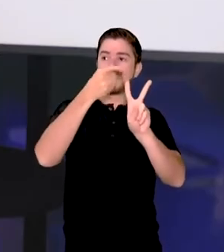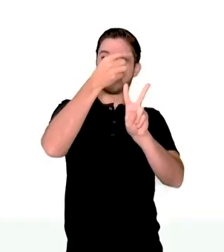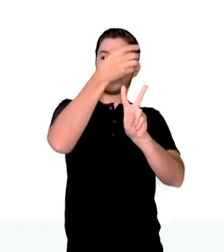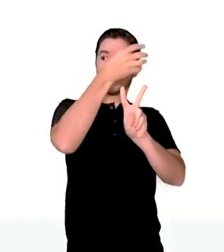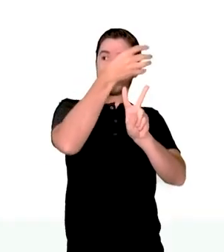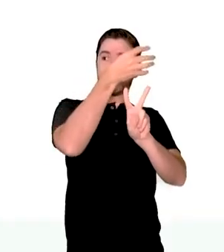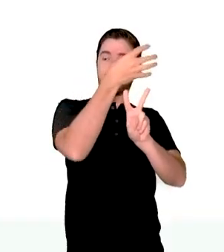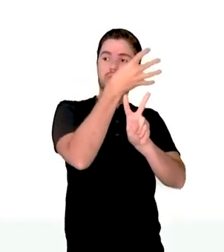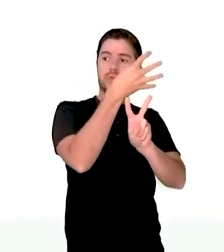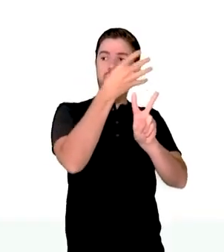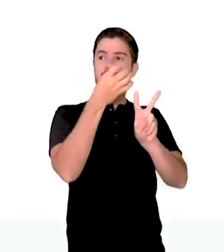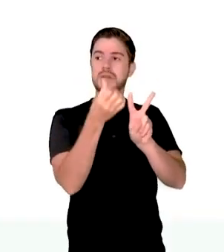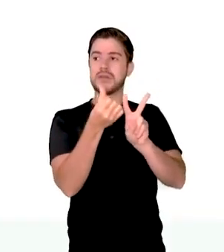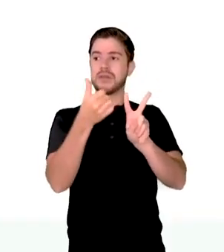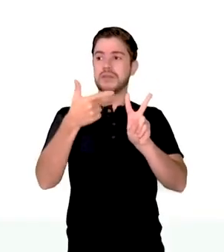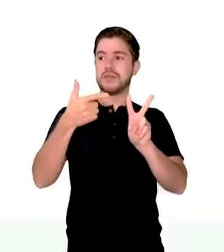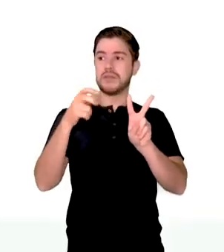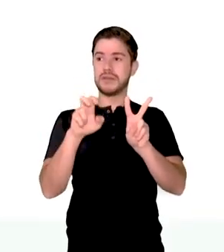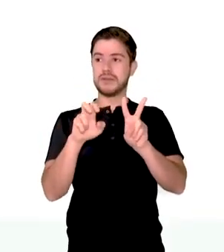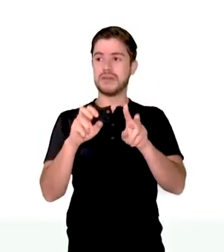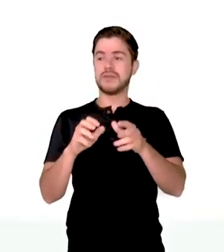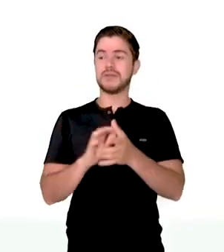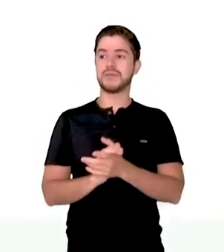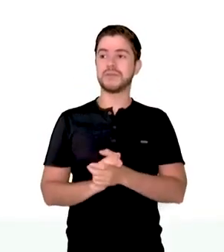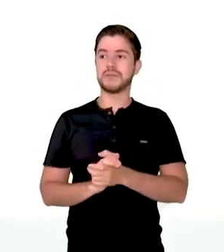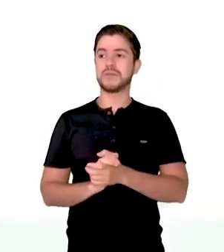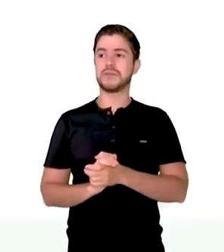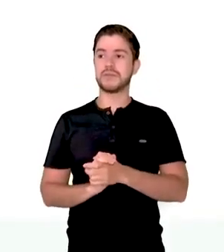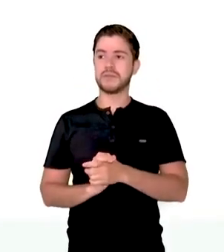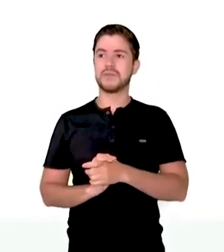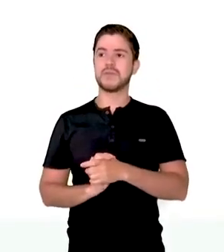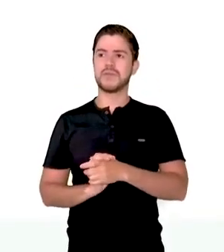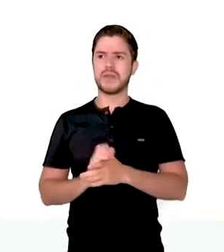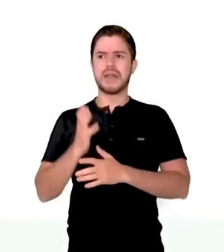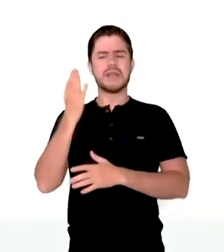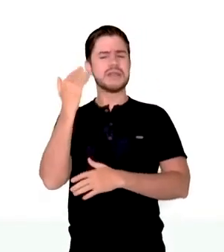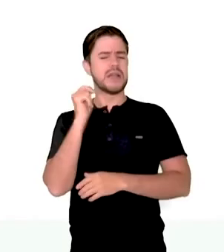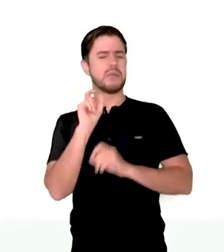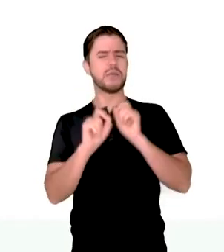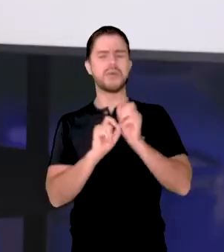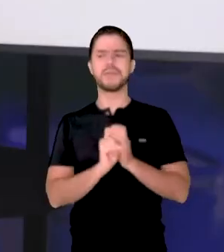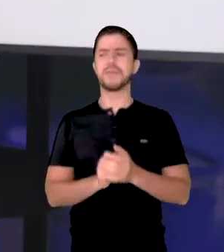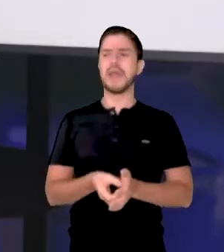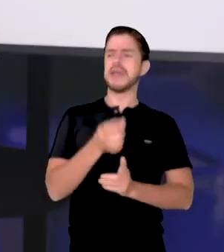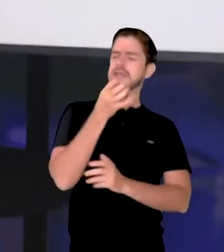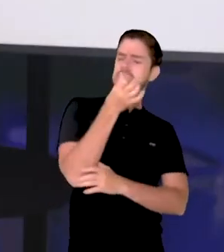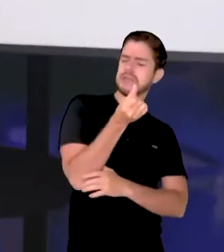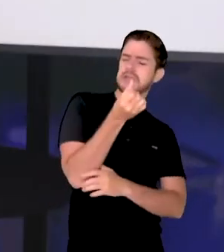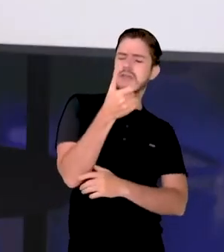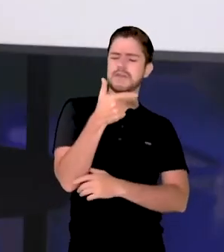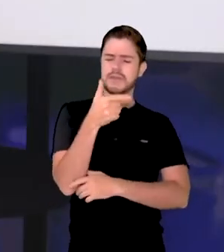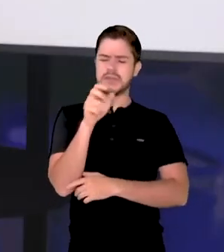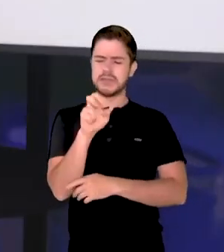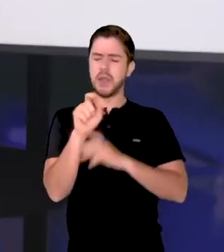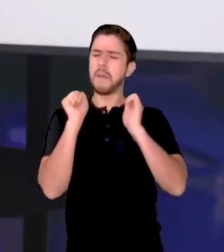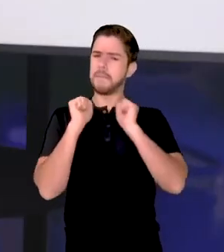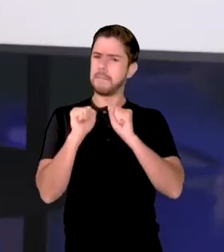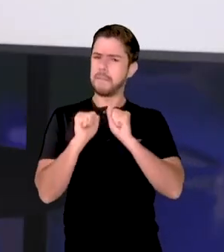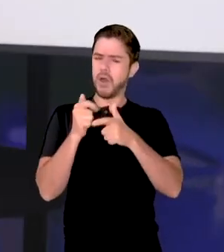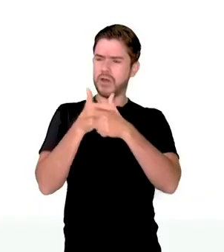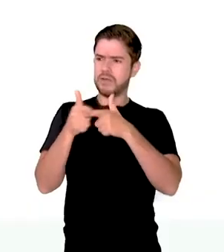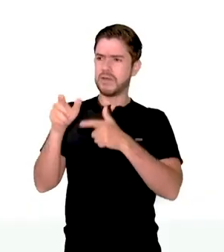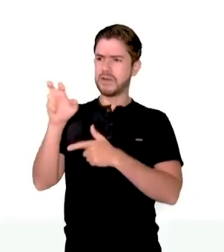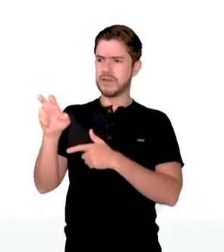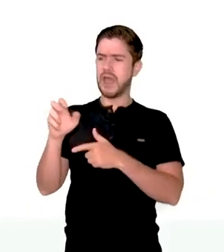que é decomponha em fatores primos pessoal 625 eu sei que é divisível por 5 Tudo bem então eu vou dividindo